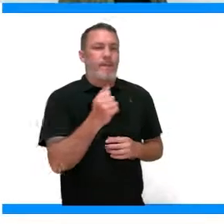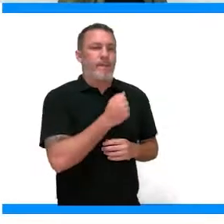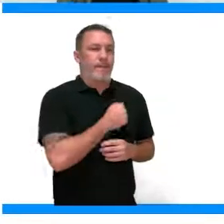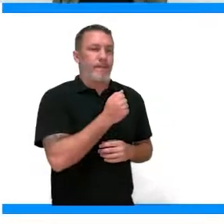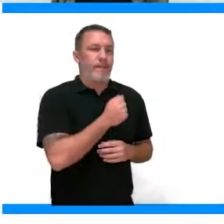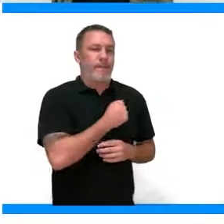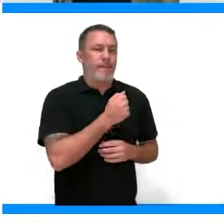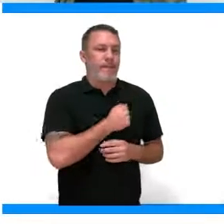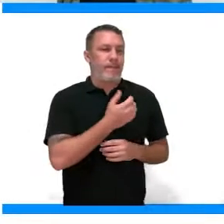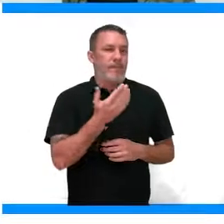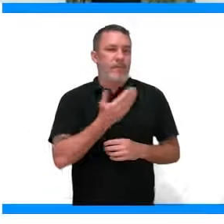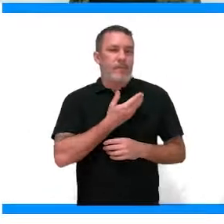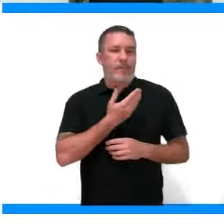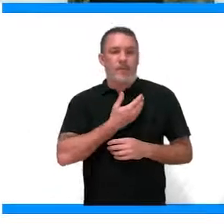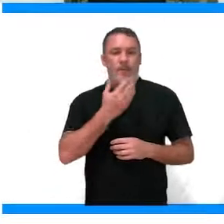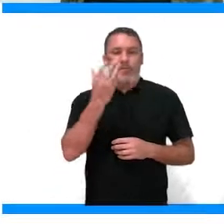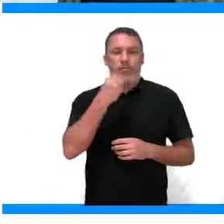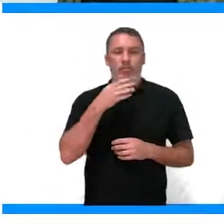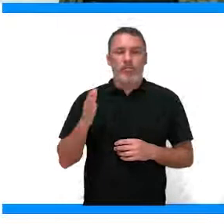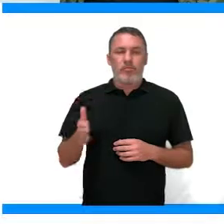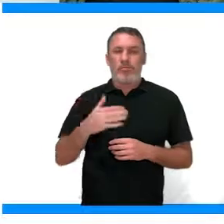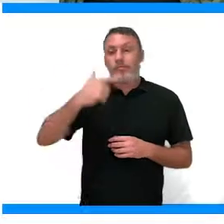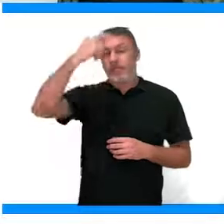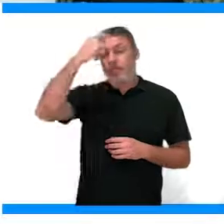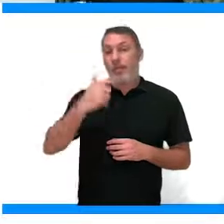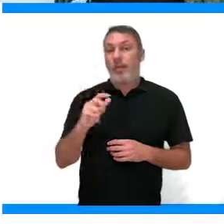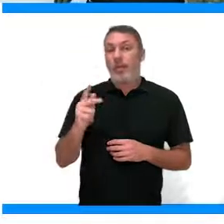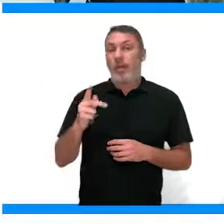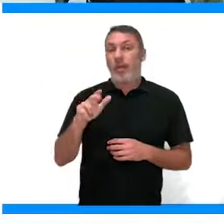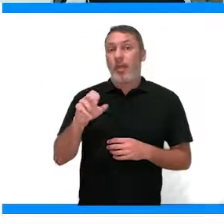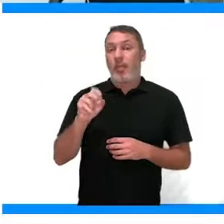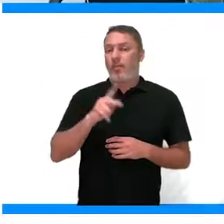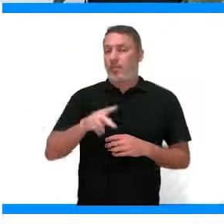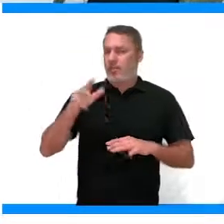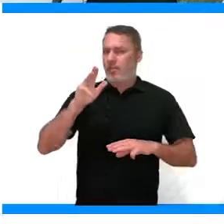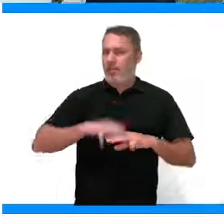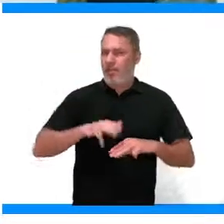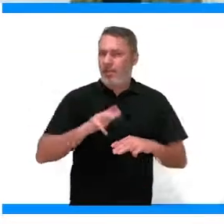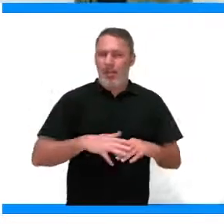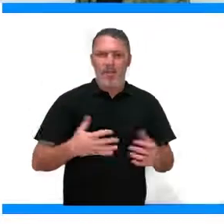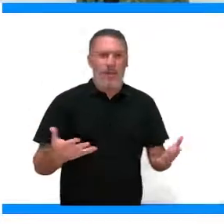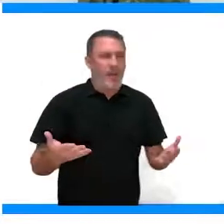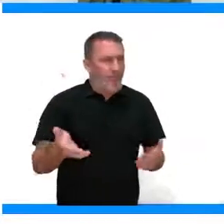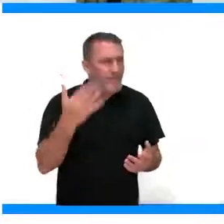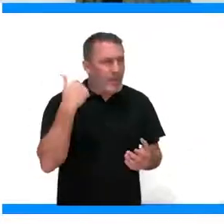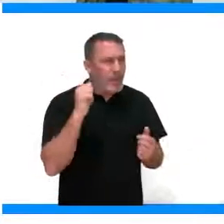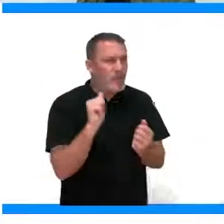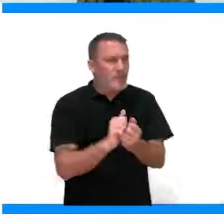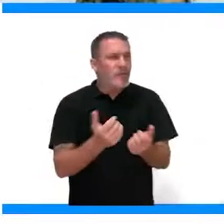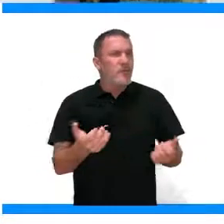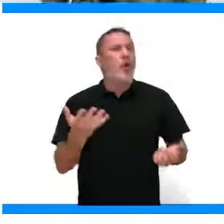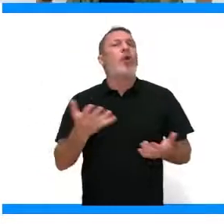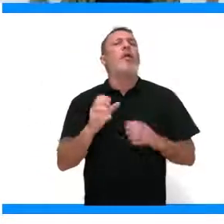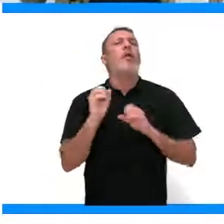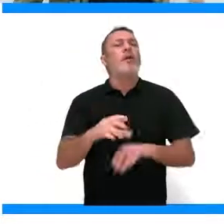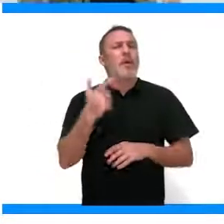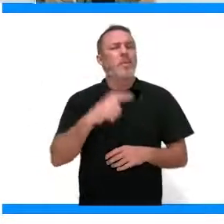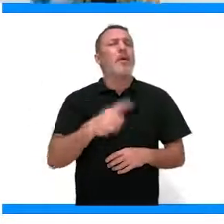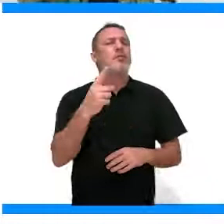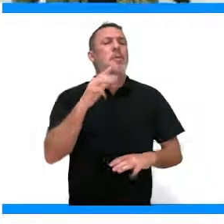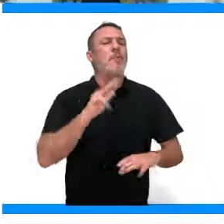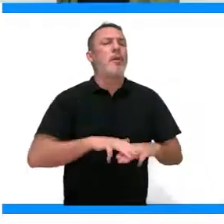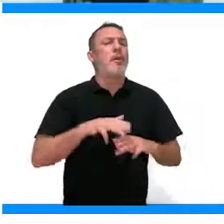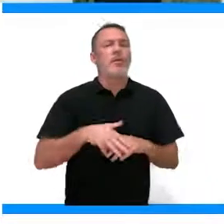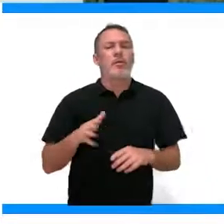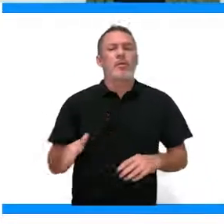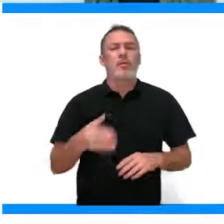Fala, hacker do meu coração, professor Hélio, hacker na área, moleque. Tamo junto, mais uma aula hacker, mais